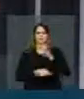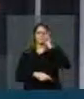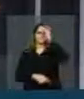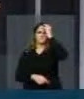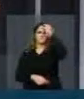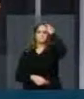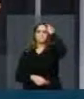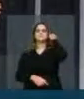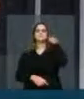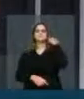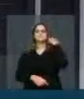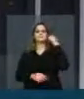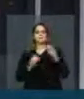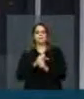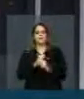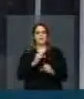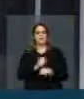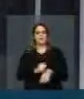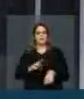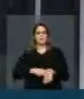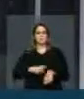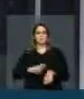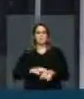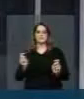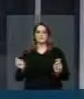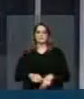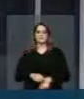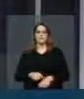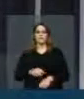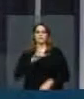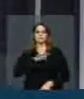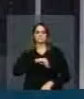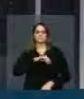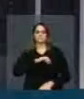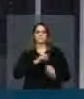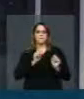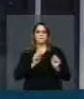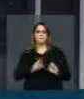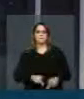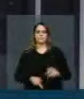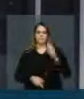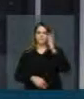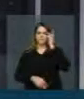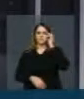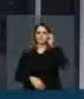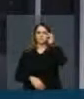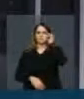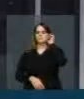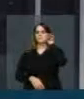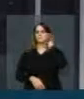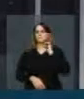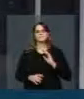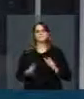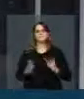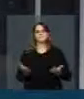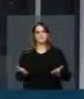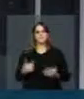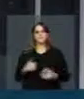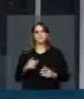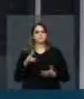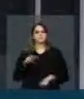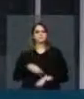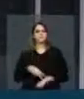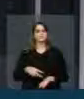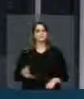fórmula que o agricultor pode receber uma aposentadoria maior do que um salário mínimo. Então, fiz questão de vir aqui